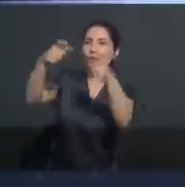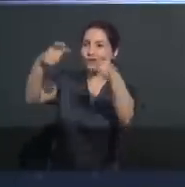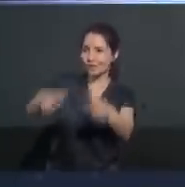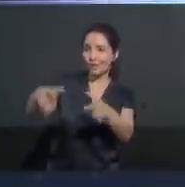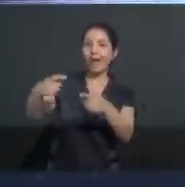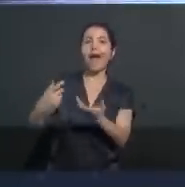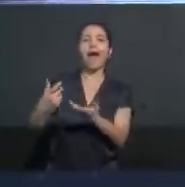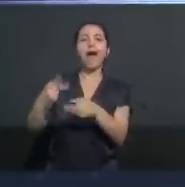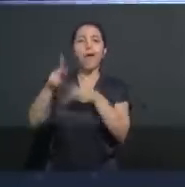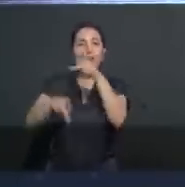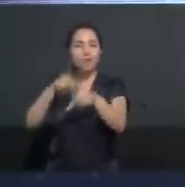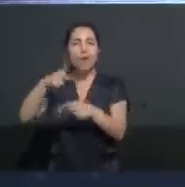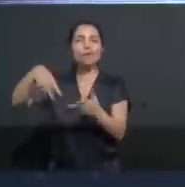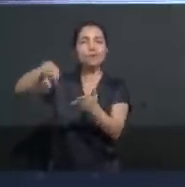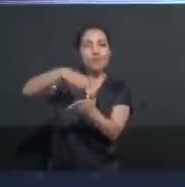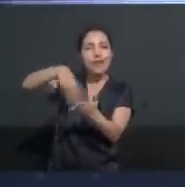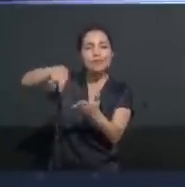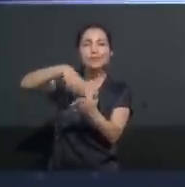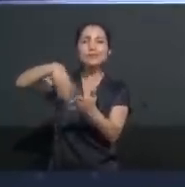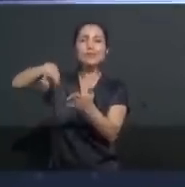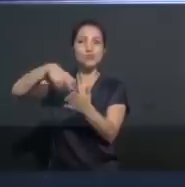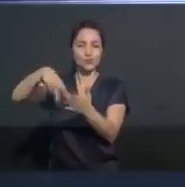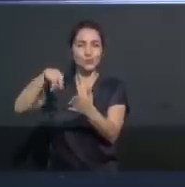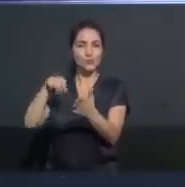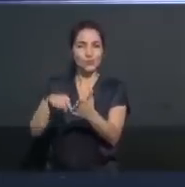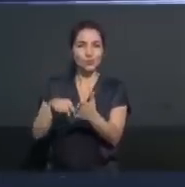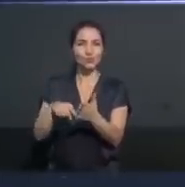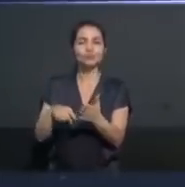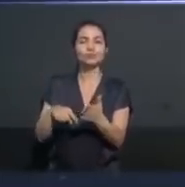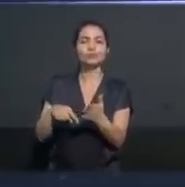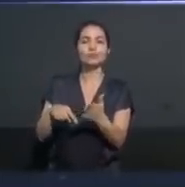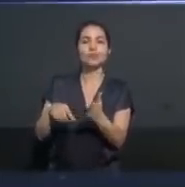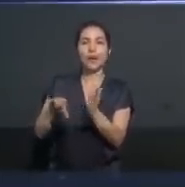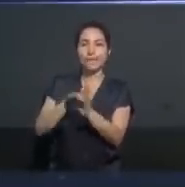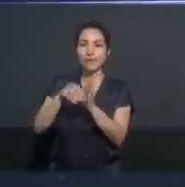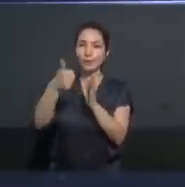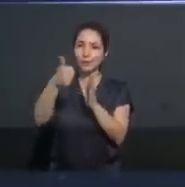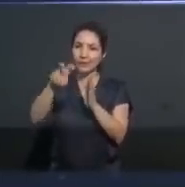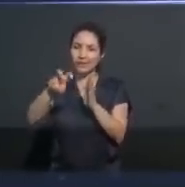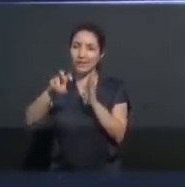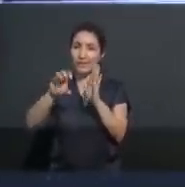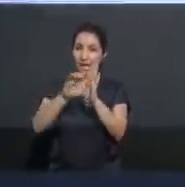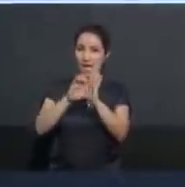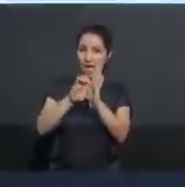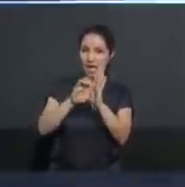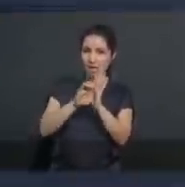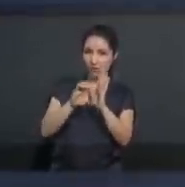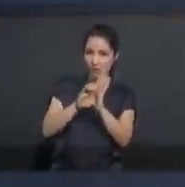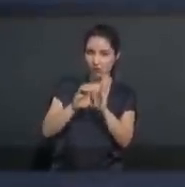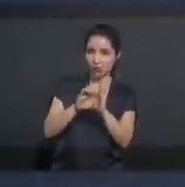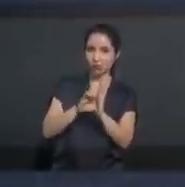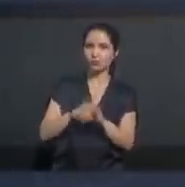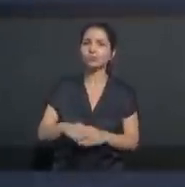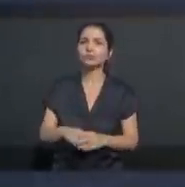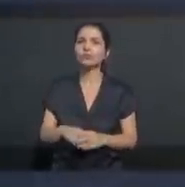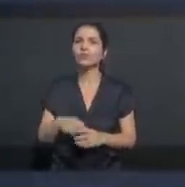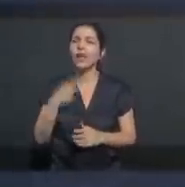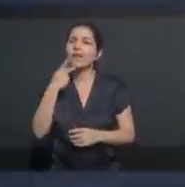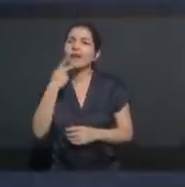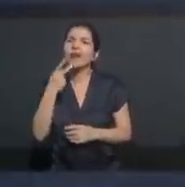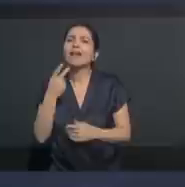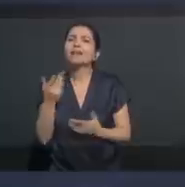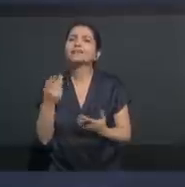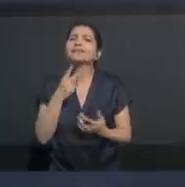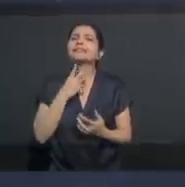musical. No mesmo capítulo 15 de Êxodo, a Bíblia diz que eles falaram assim: e agora que água que nós vamos